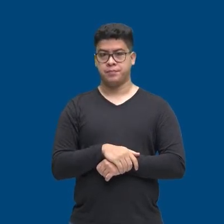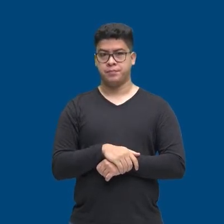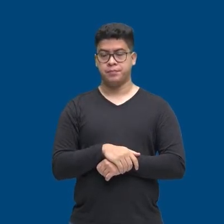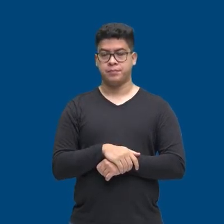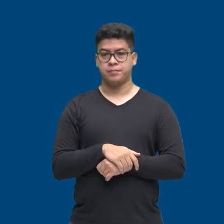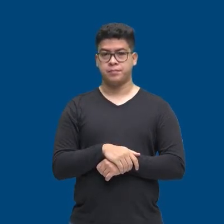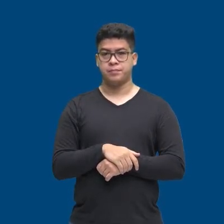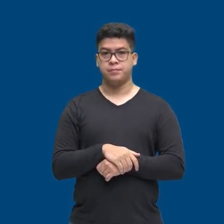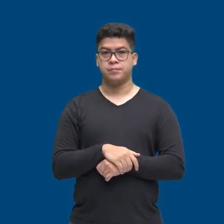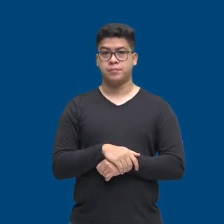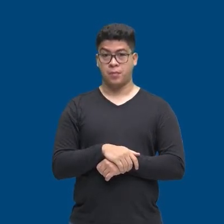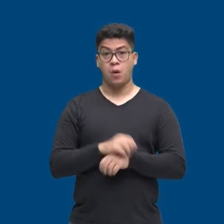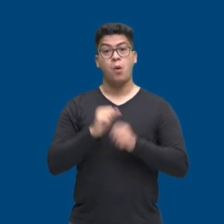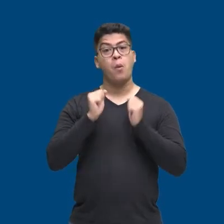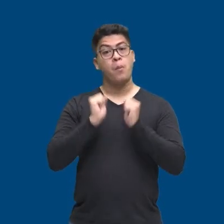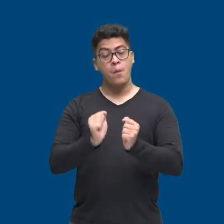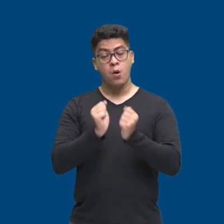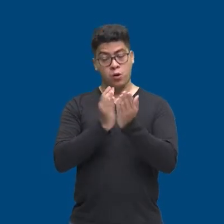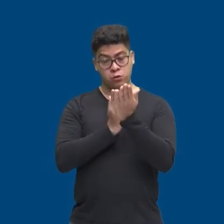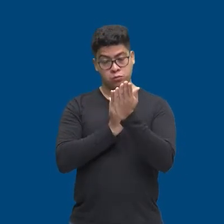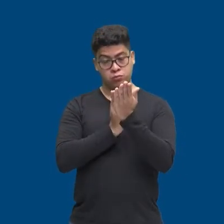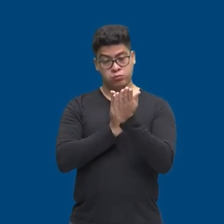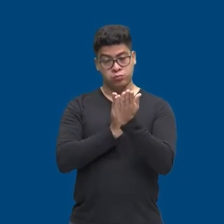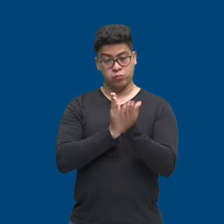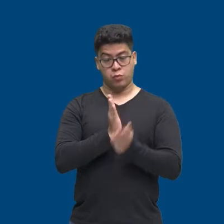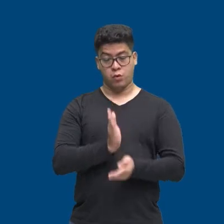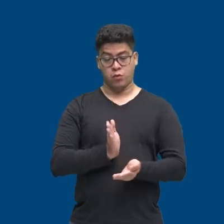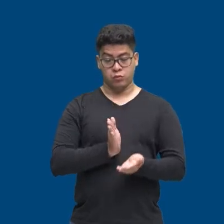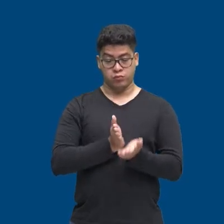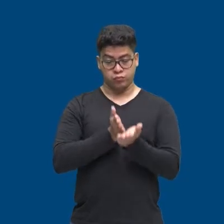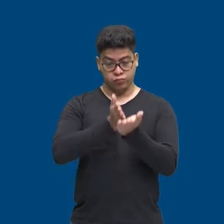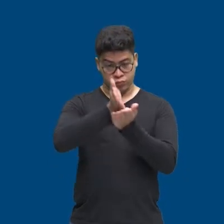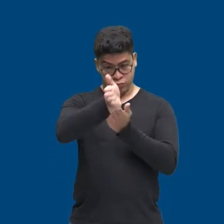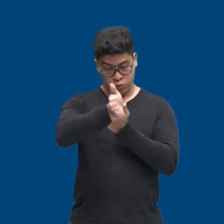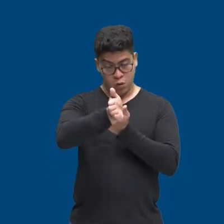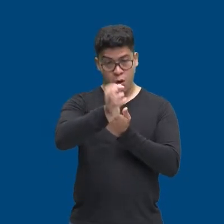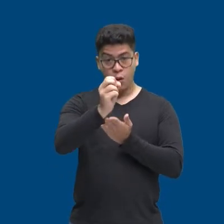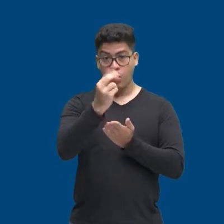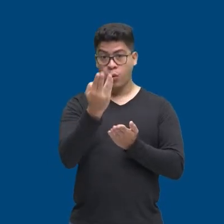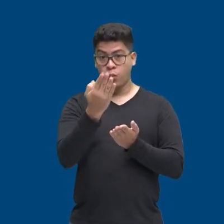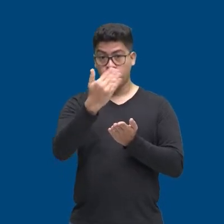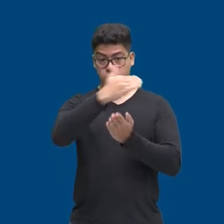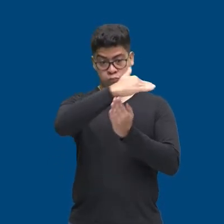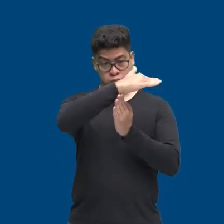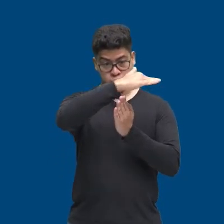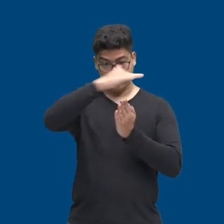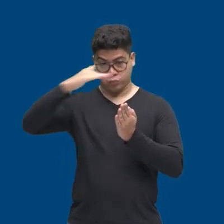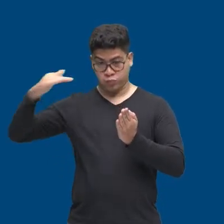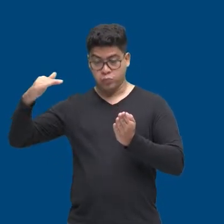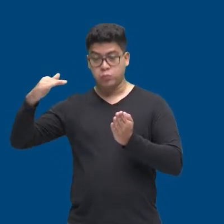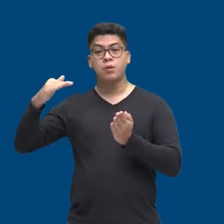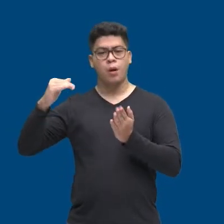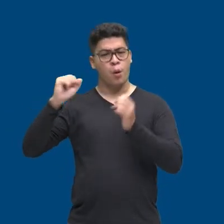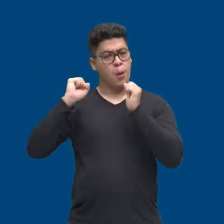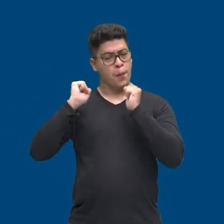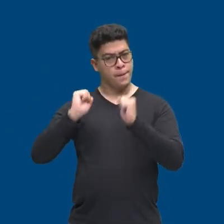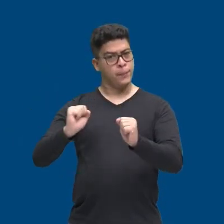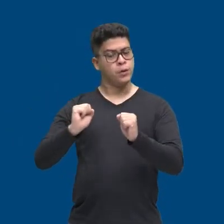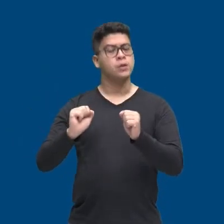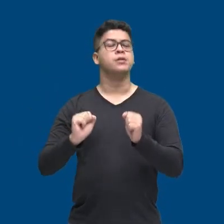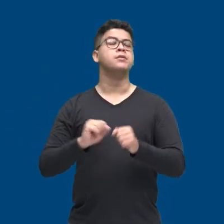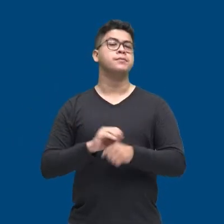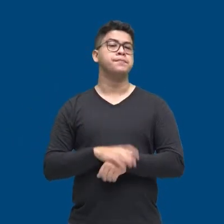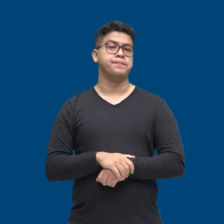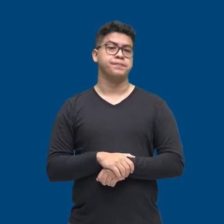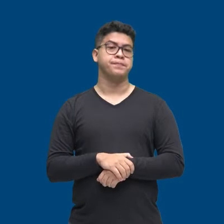movimento Pode ser na vertical tá pode ser na horizontal então eles capturam da